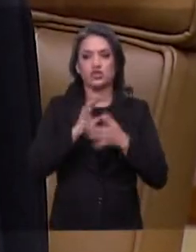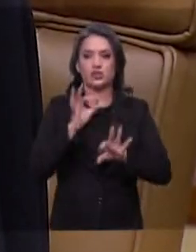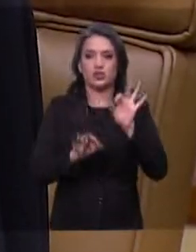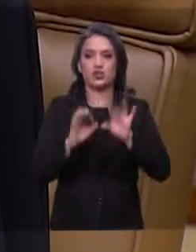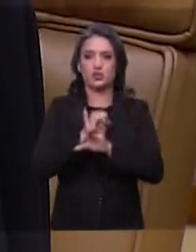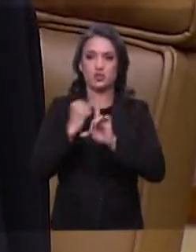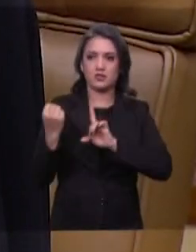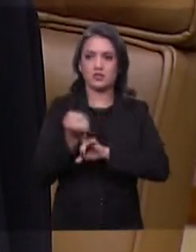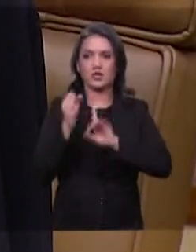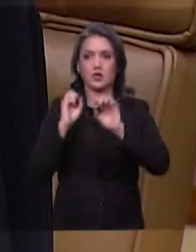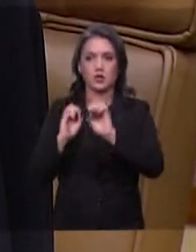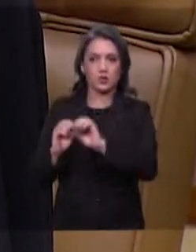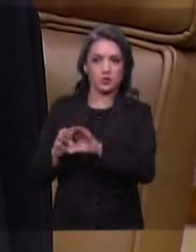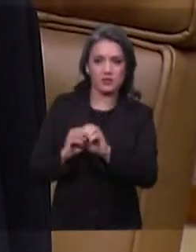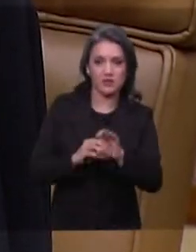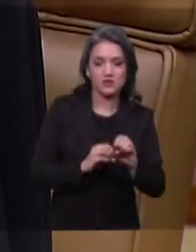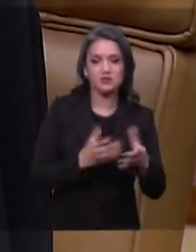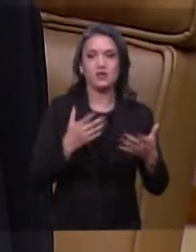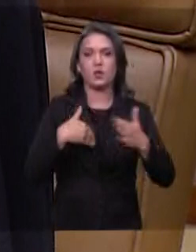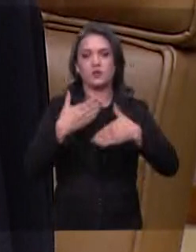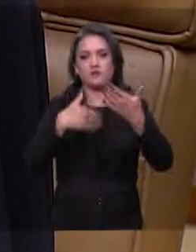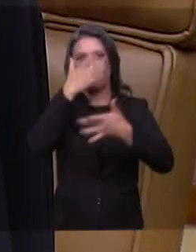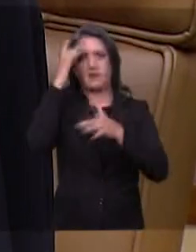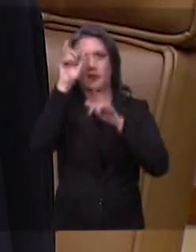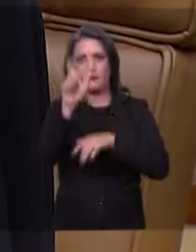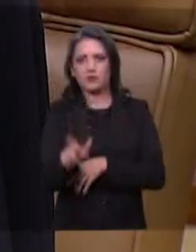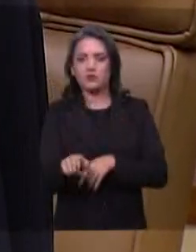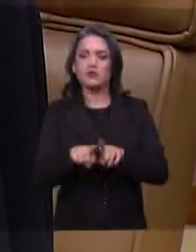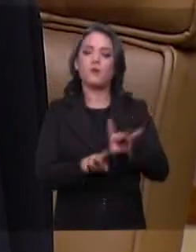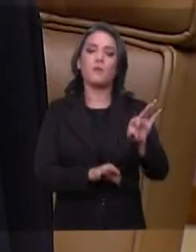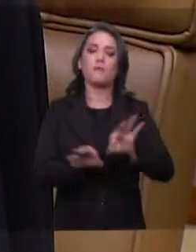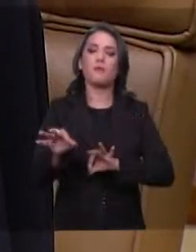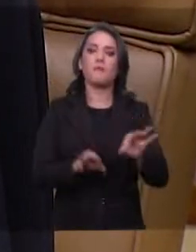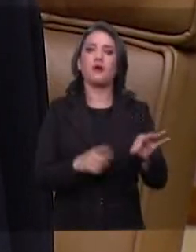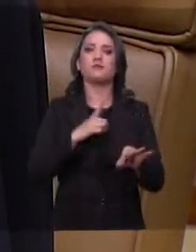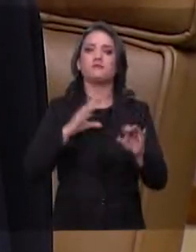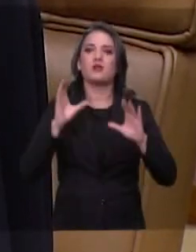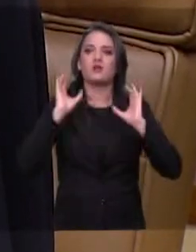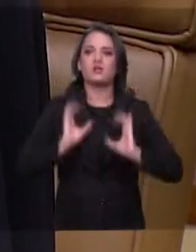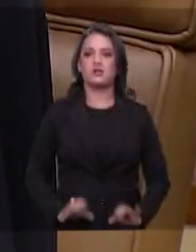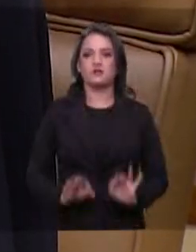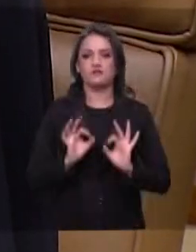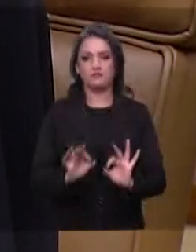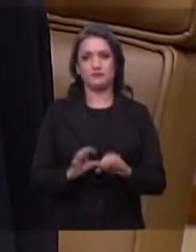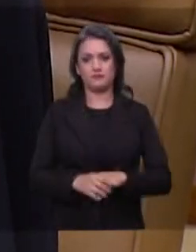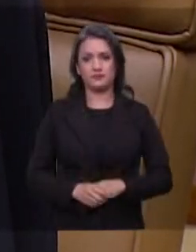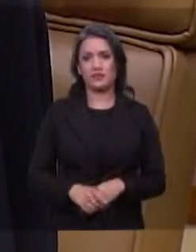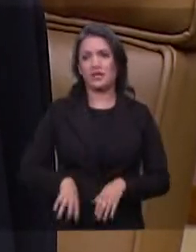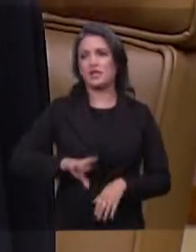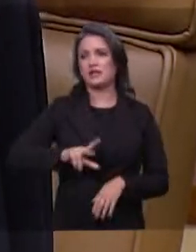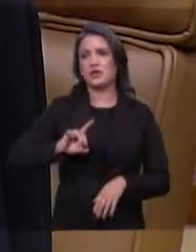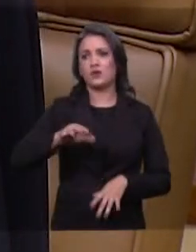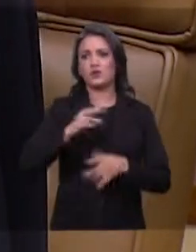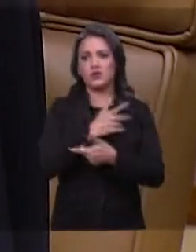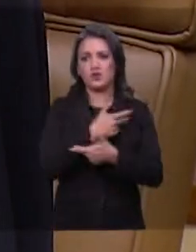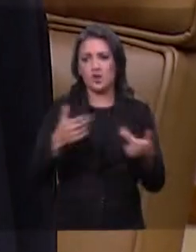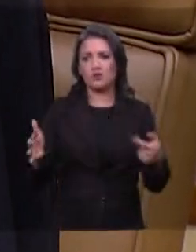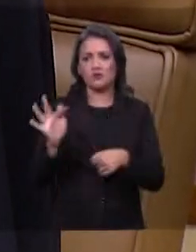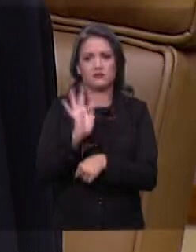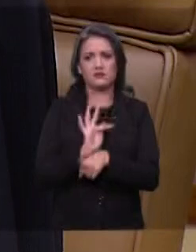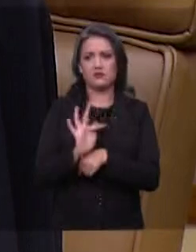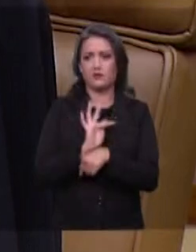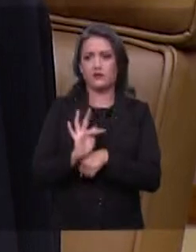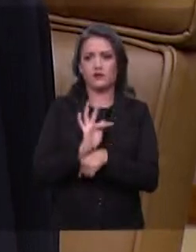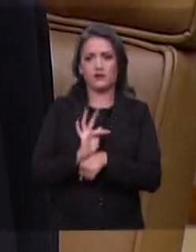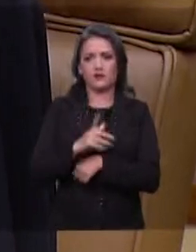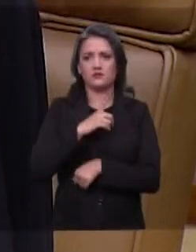social, educação, o desenvolvimento da pessoa e seu preparo para o exercício da cidadania, não como meros enunciados formais,